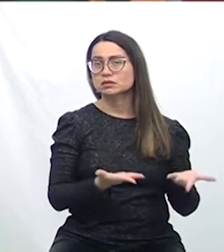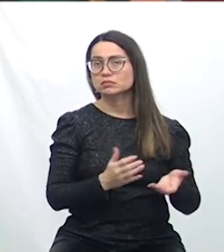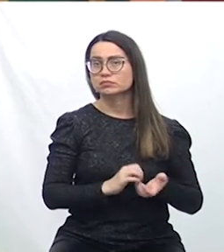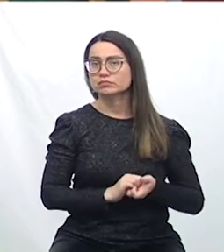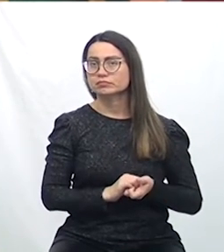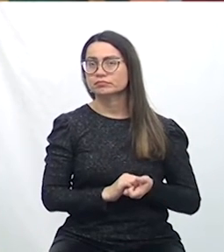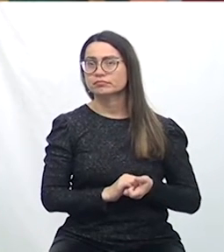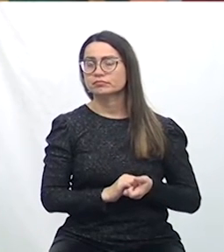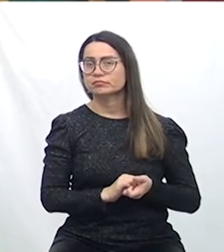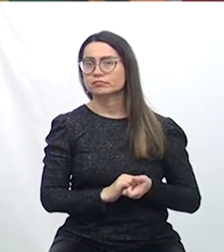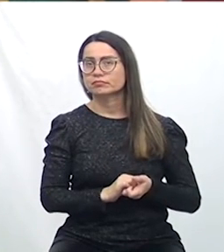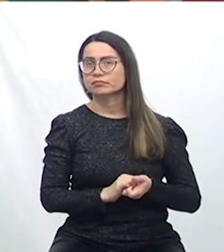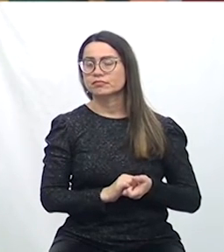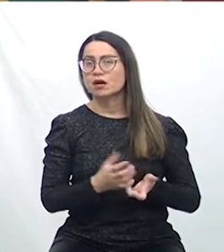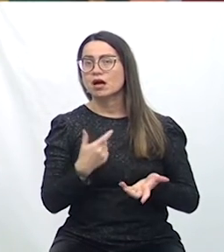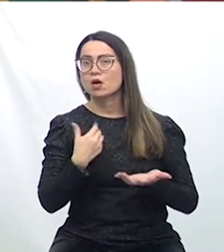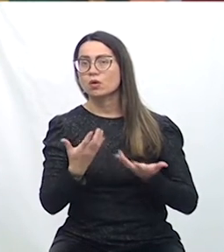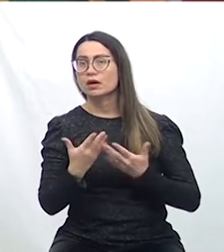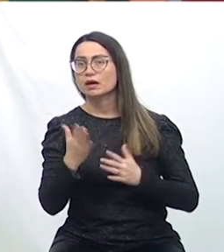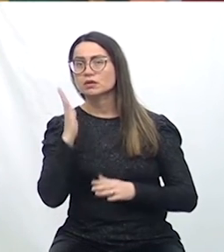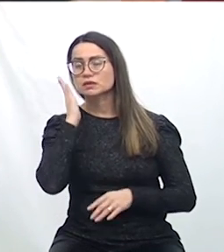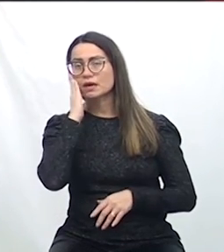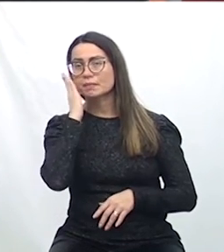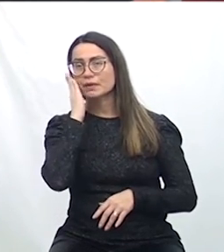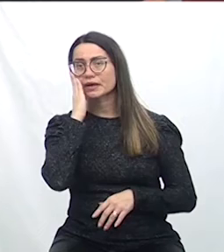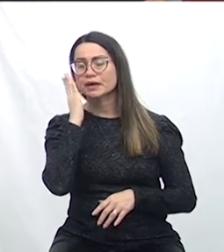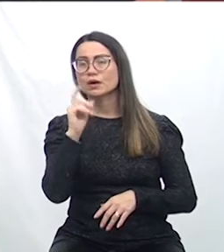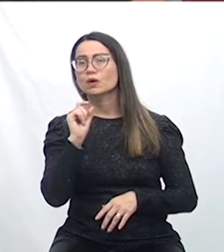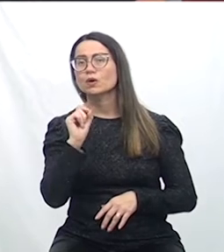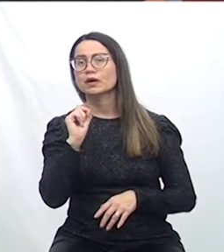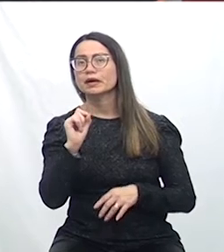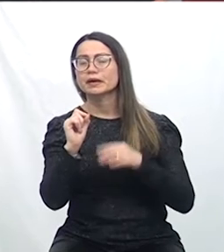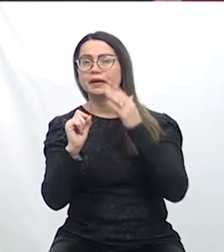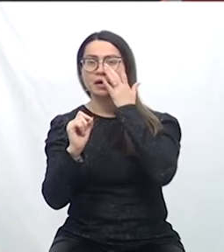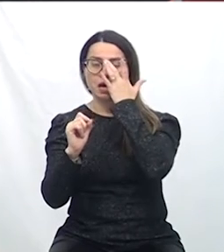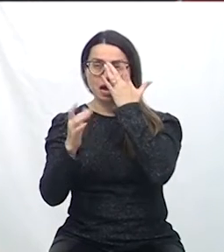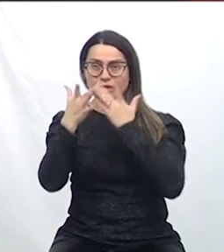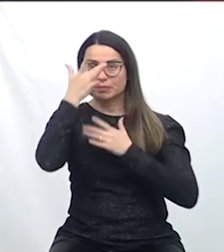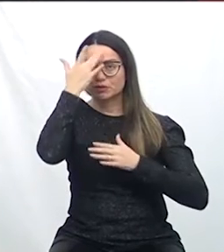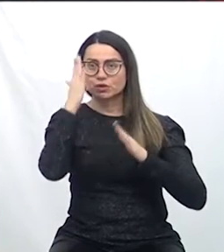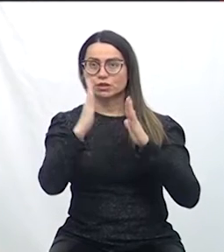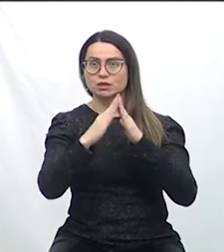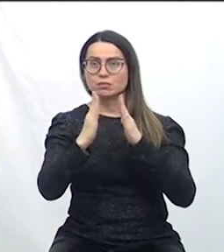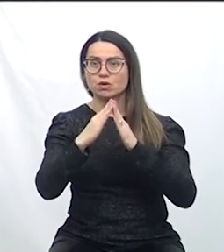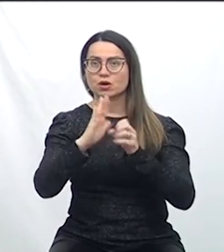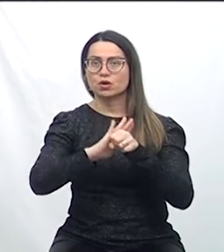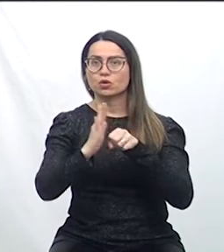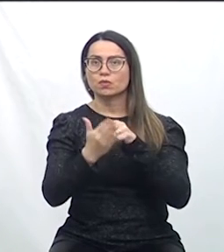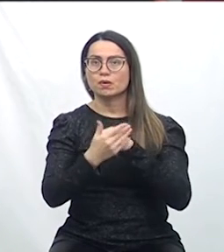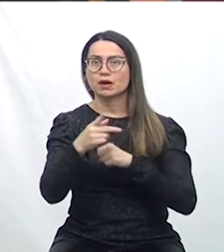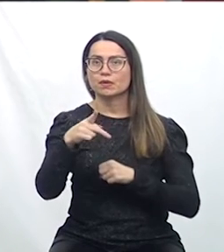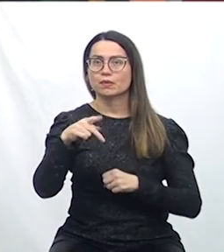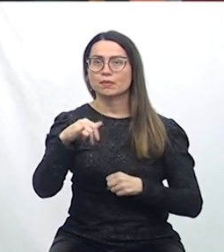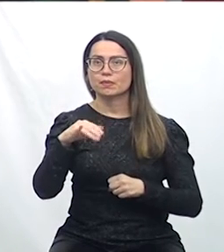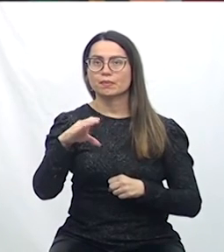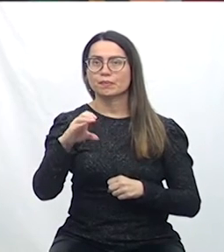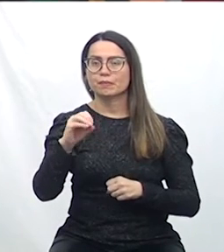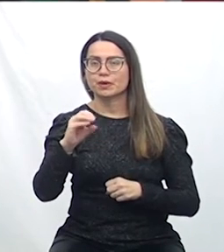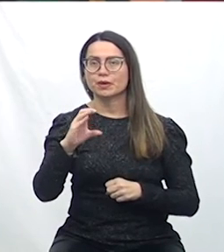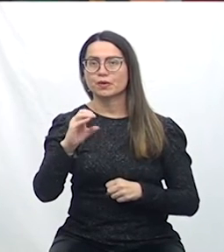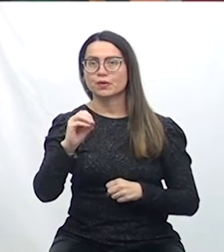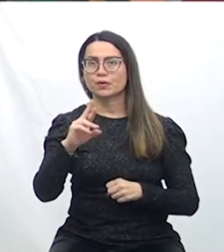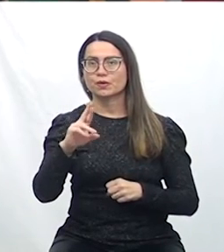em susto estão os moradores do bairro Pio Correia, né? Aqui pertinho, aqui do ladinho, é só dar uma volta aqui pelo Pio Correia, vereador Zairo, que a gente vê